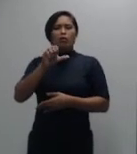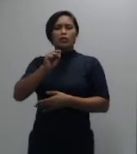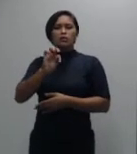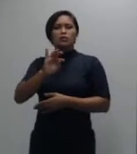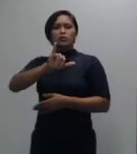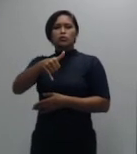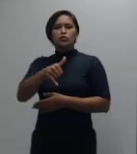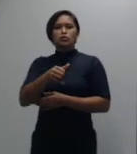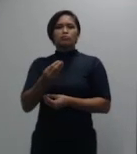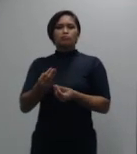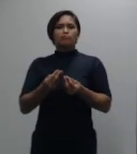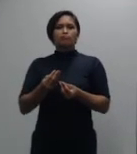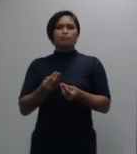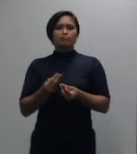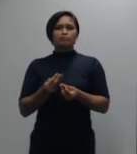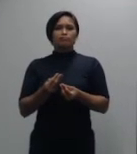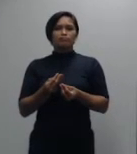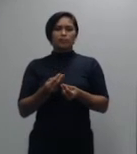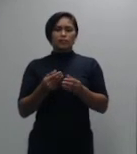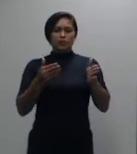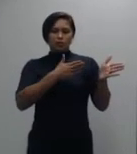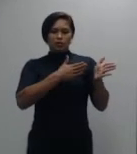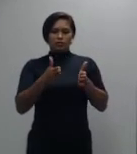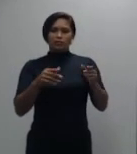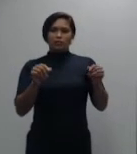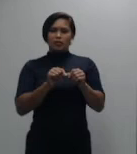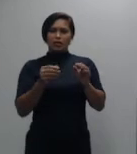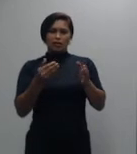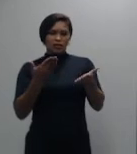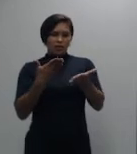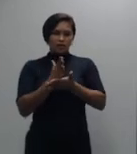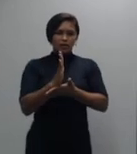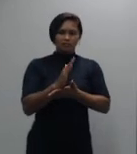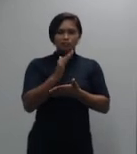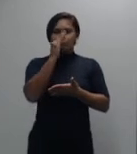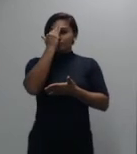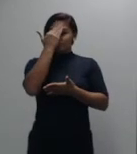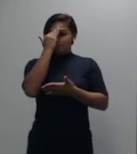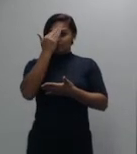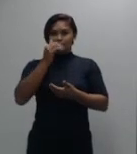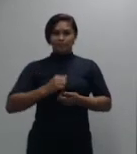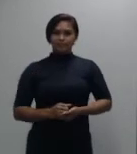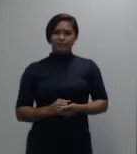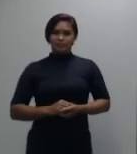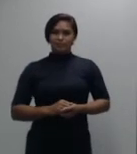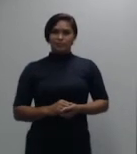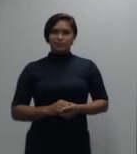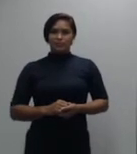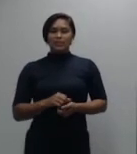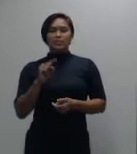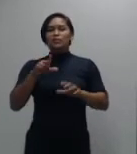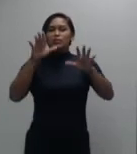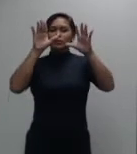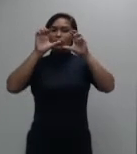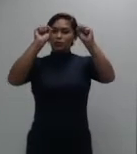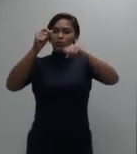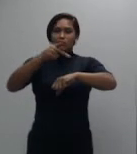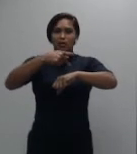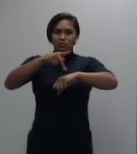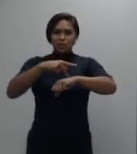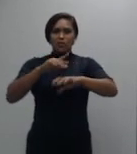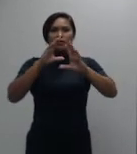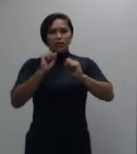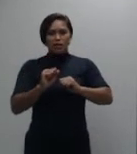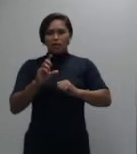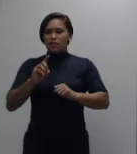como veículo para validar sua interpretação de que os tribunais estrangeiros considerados